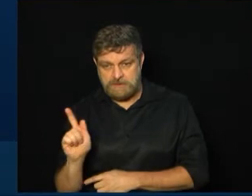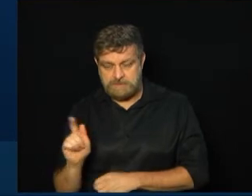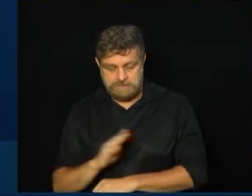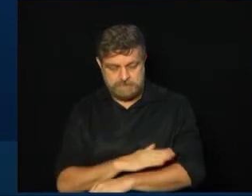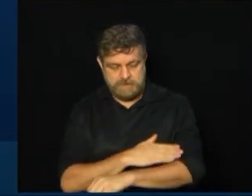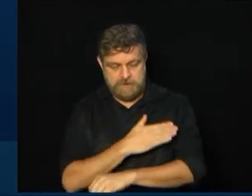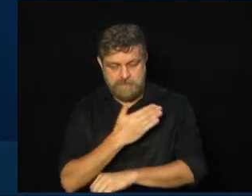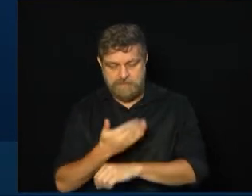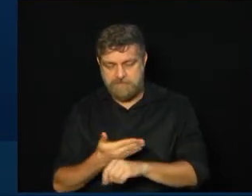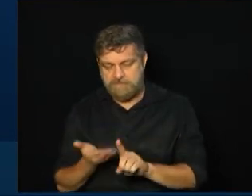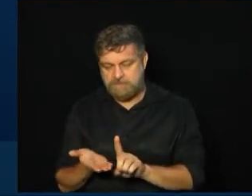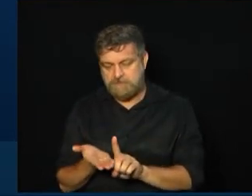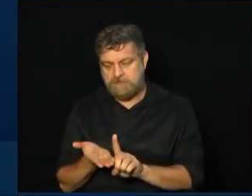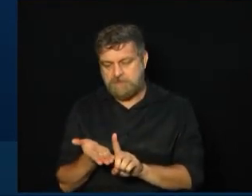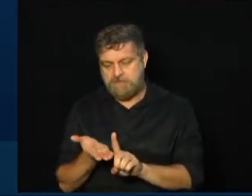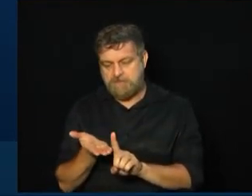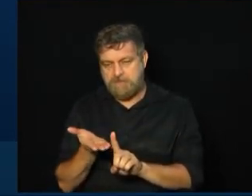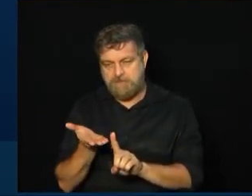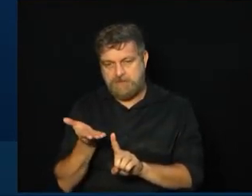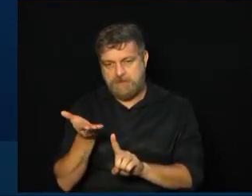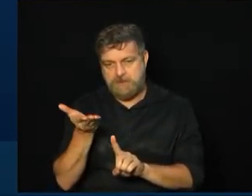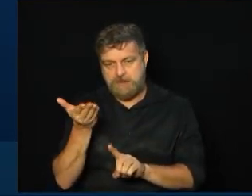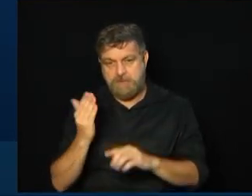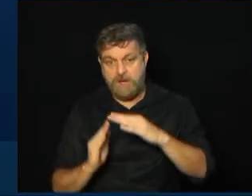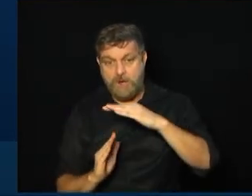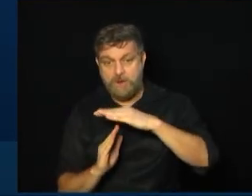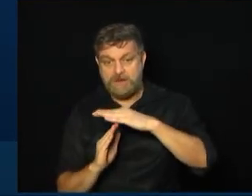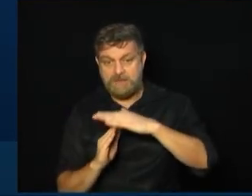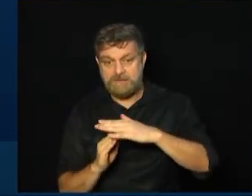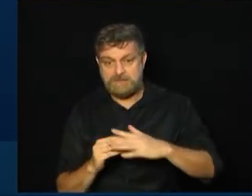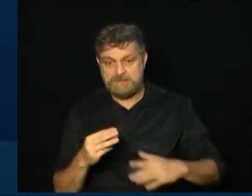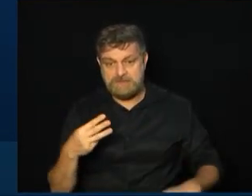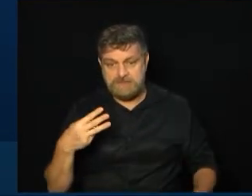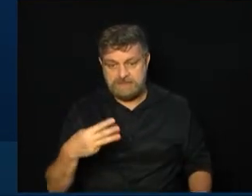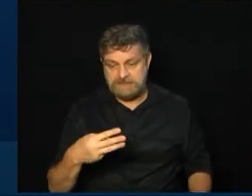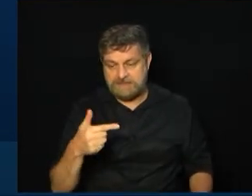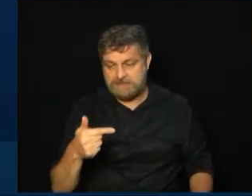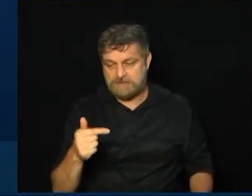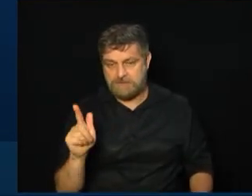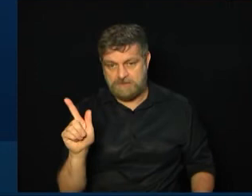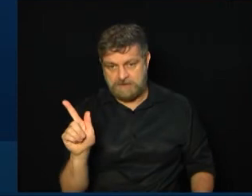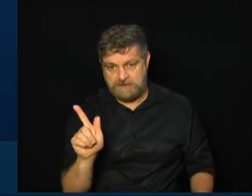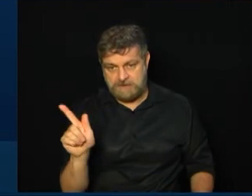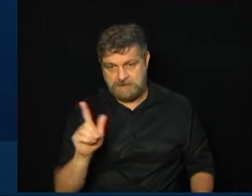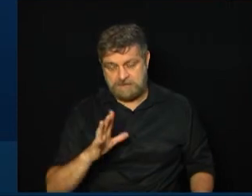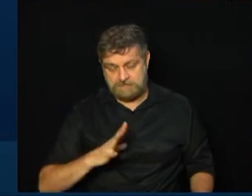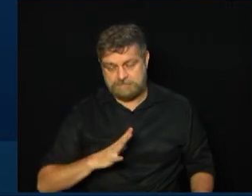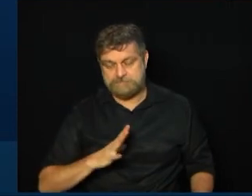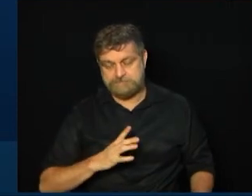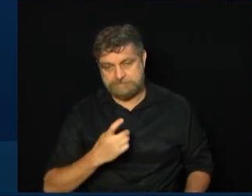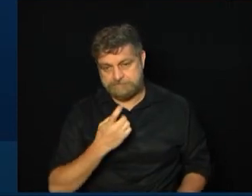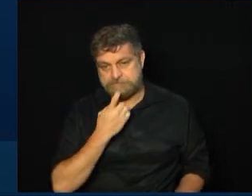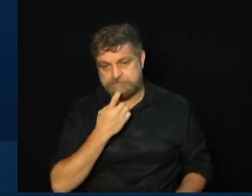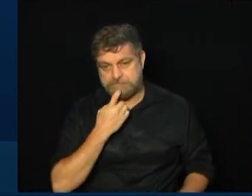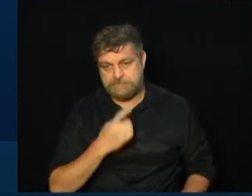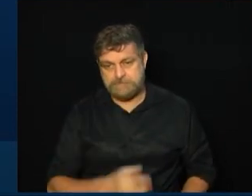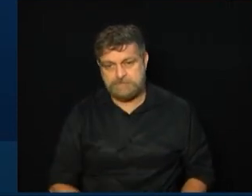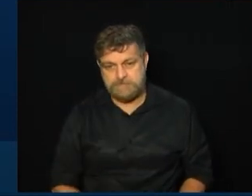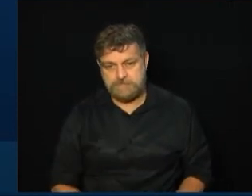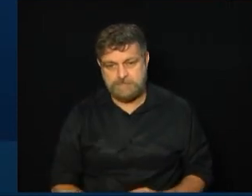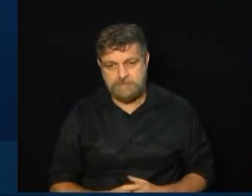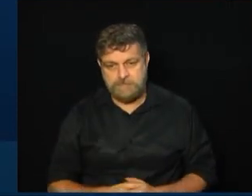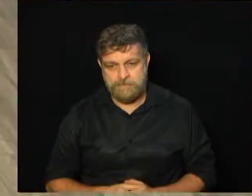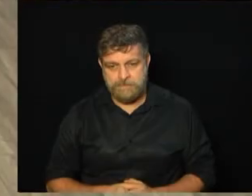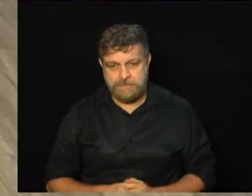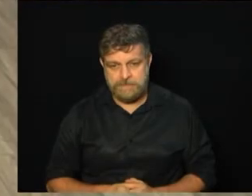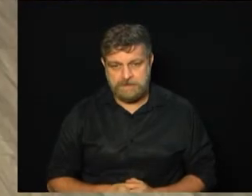do dia, essa temperatura vai subindo bastante, podendo chegar aos 32 graus aqui na cidade de